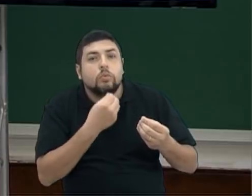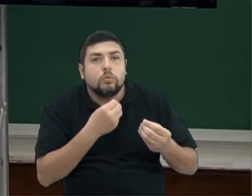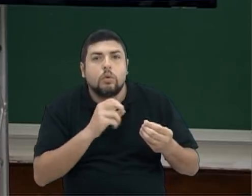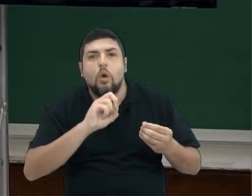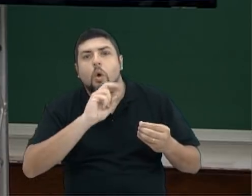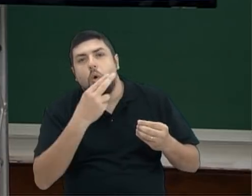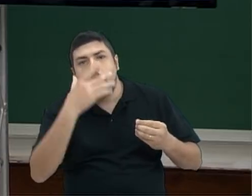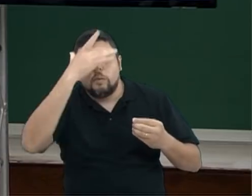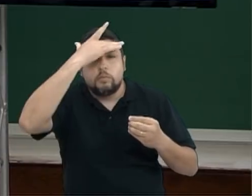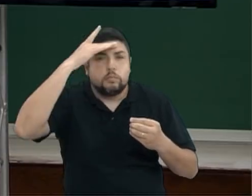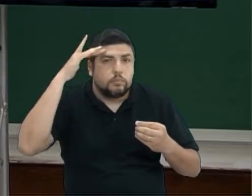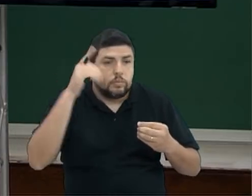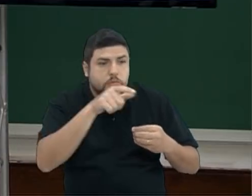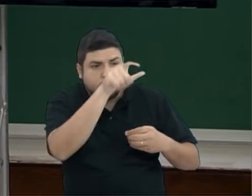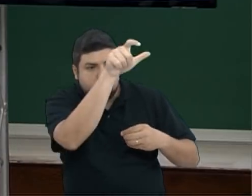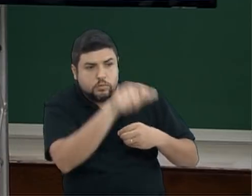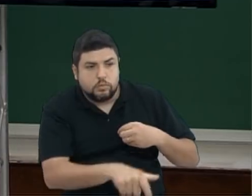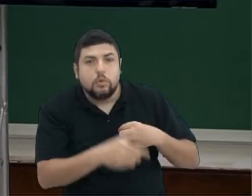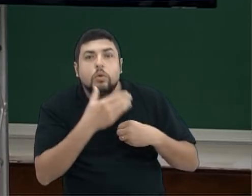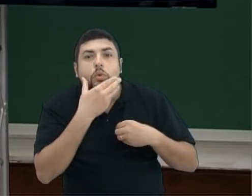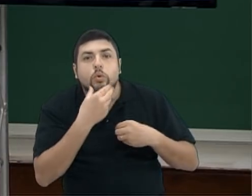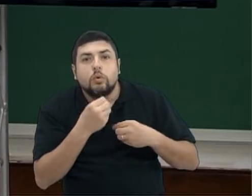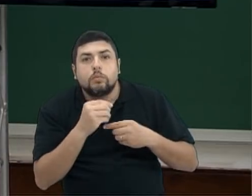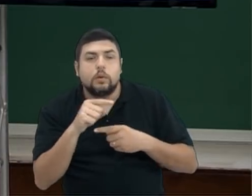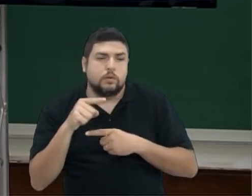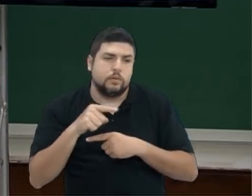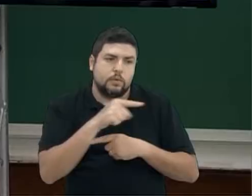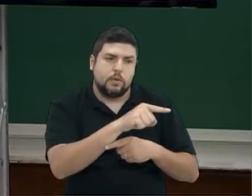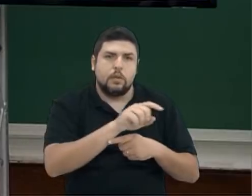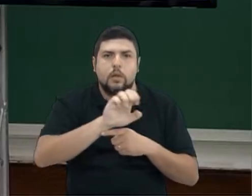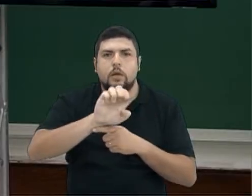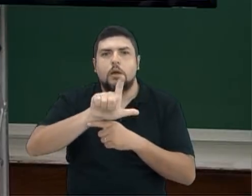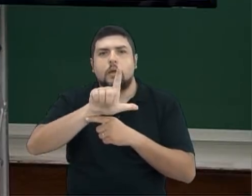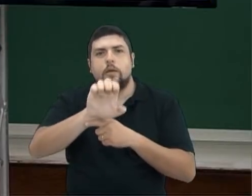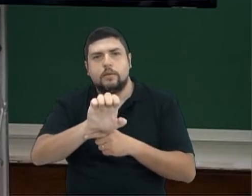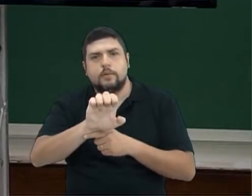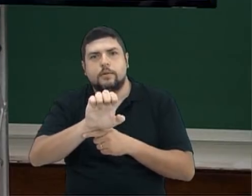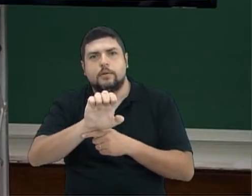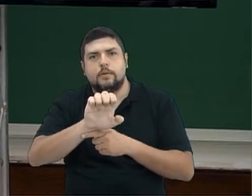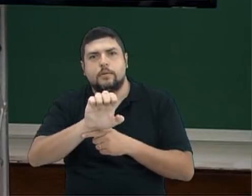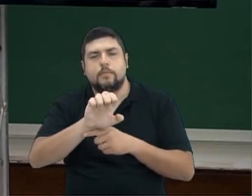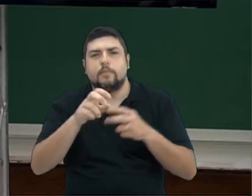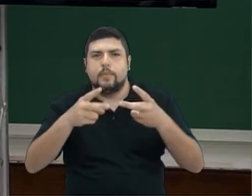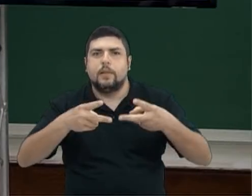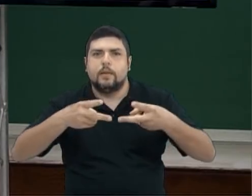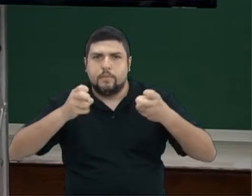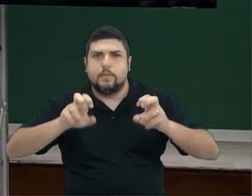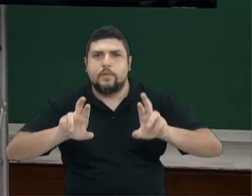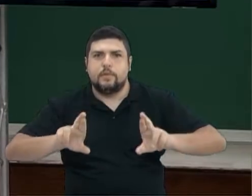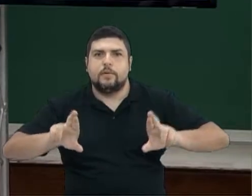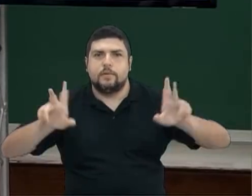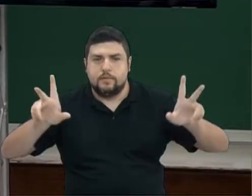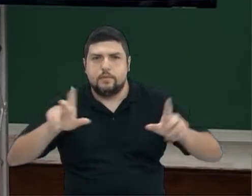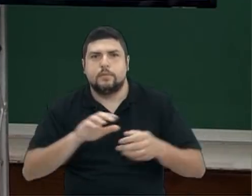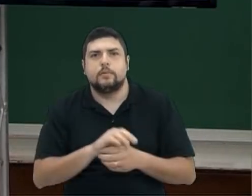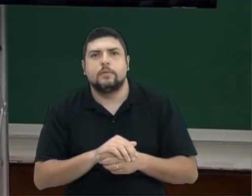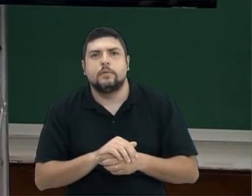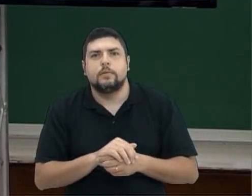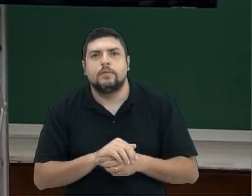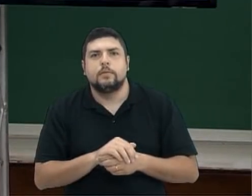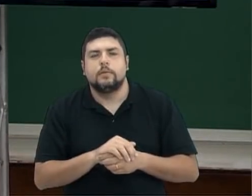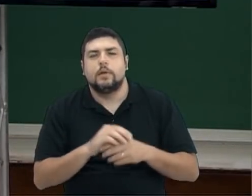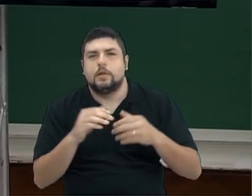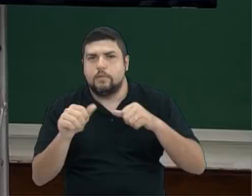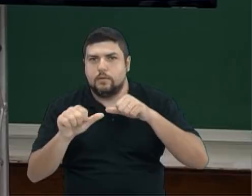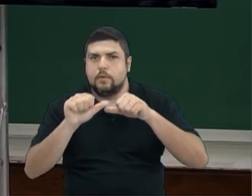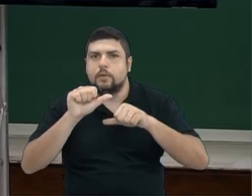uma pessoa masculina, eu digo ele. Estão percebendo? Então, variação é isso.